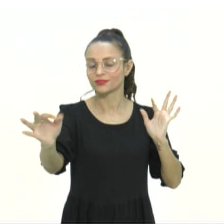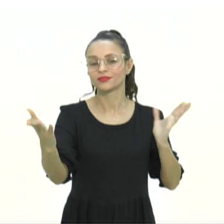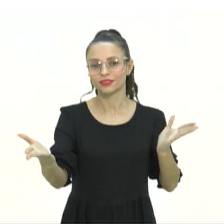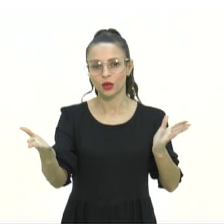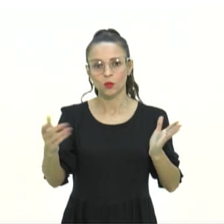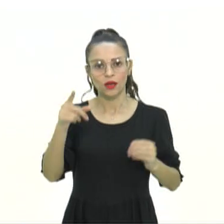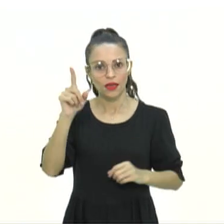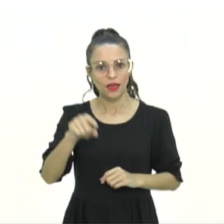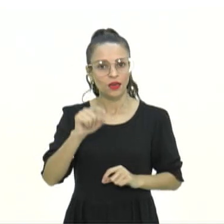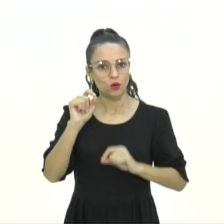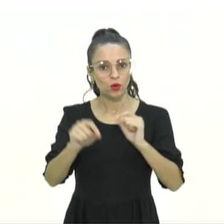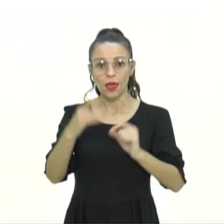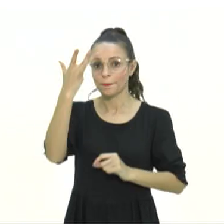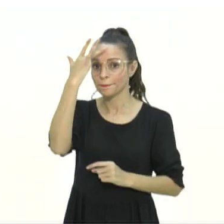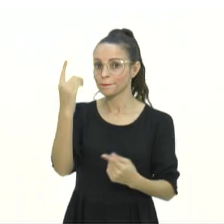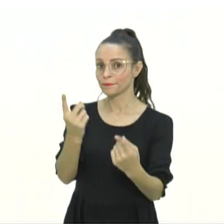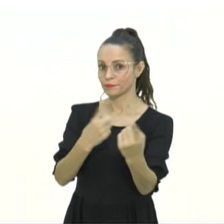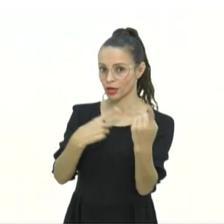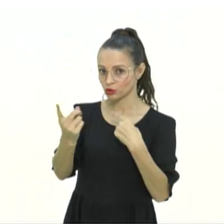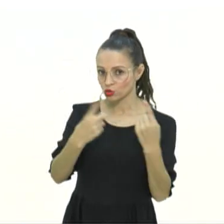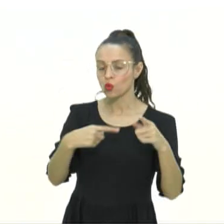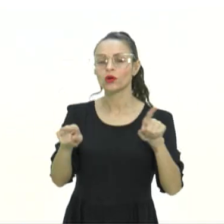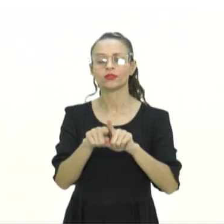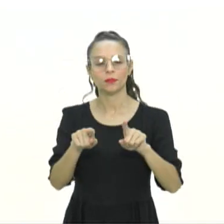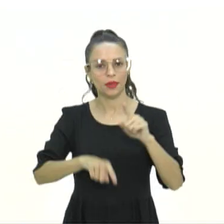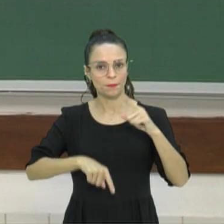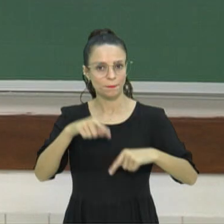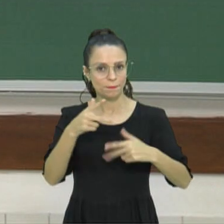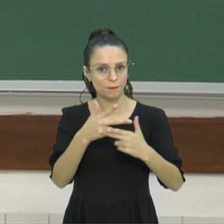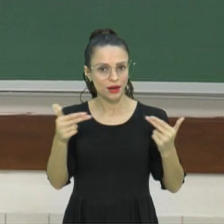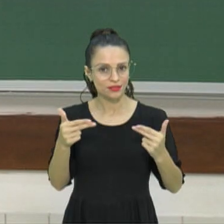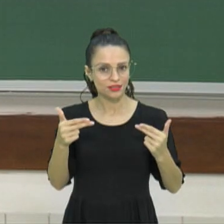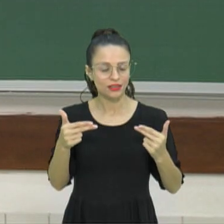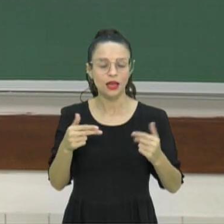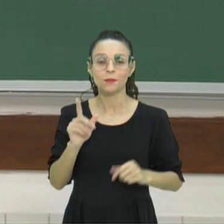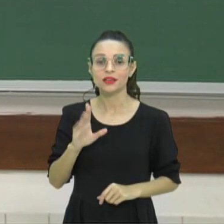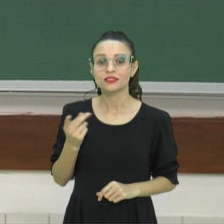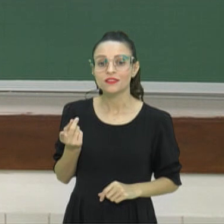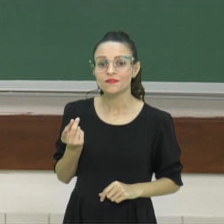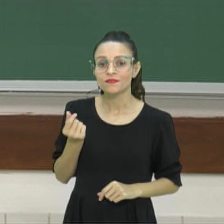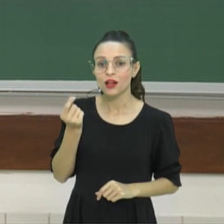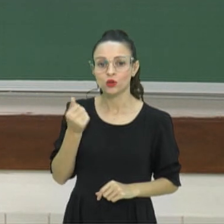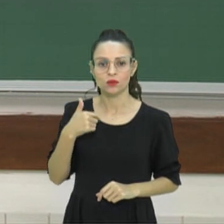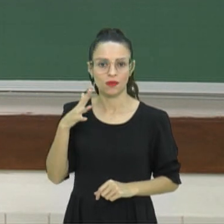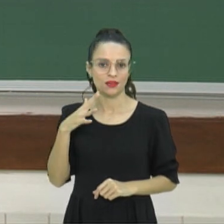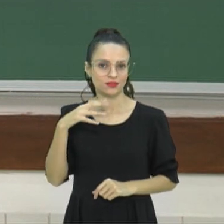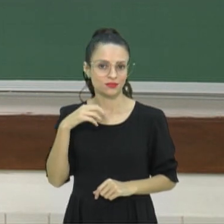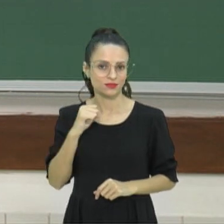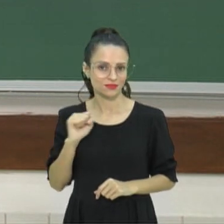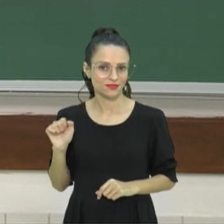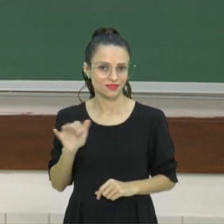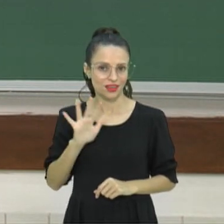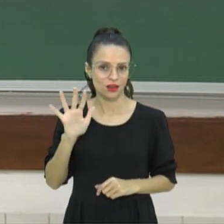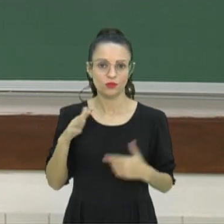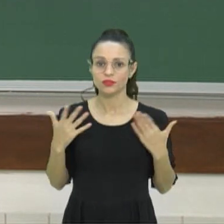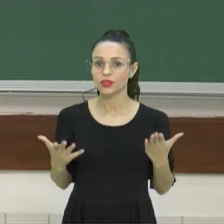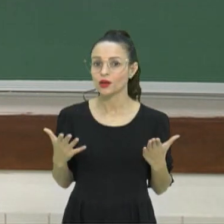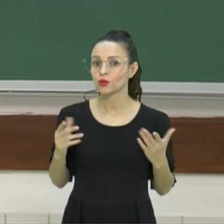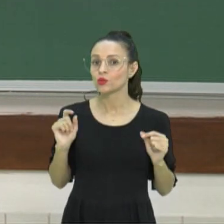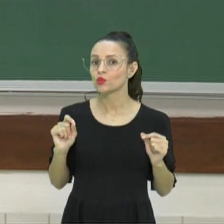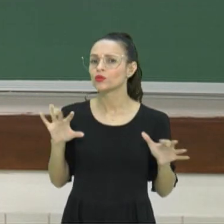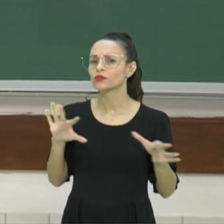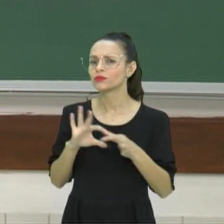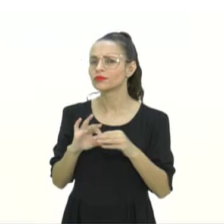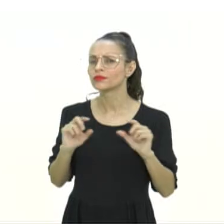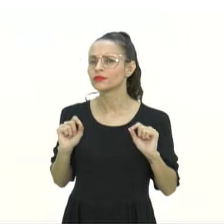o deslocamento de pessoas e mercadorias que possuam um lucro, um valor agregado maior. Sendo assim, nós estamos fazendo